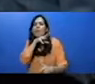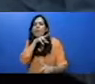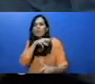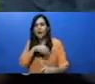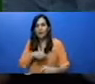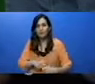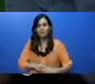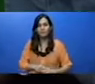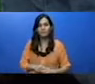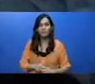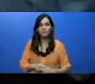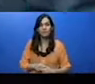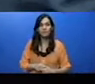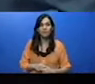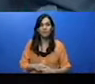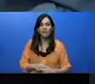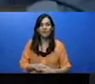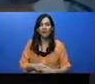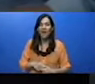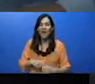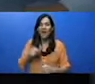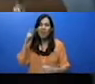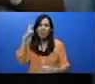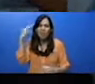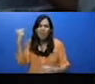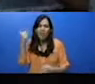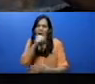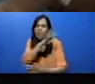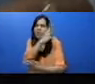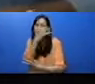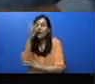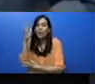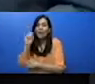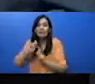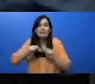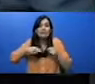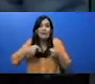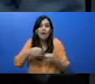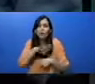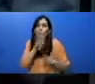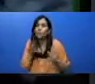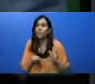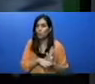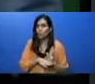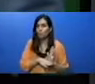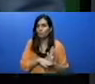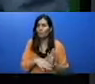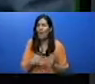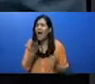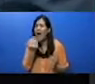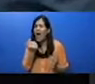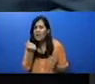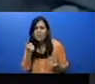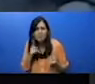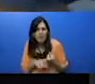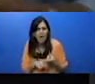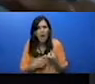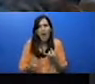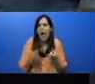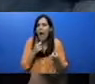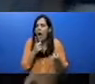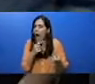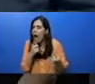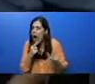naturais, crianças, oferecem tudo que os animais precisam para sobreviver. O alimento, a água,